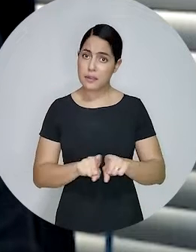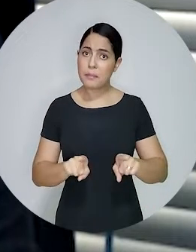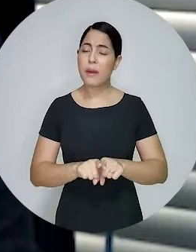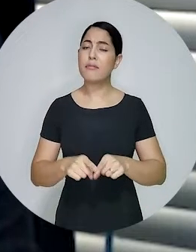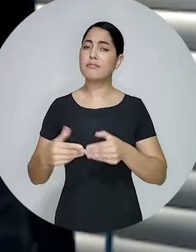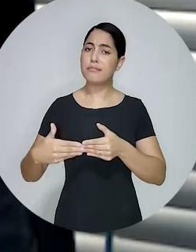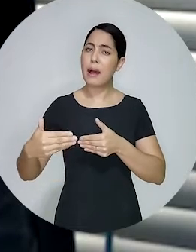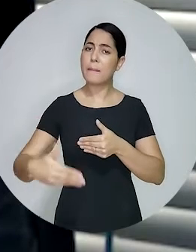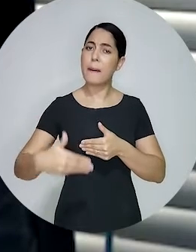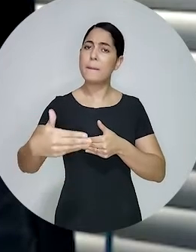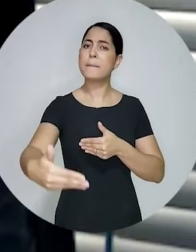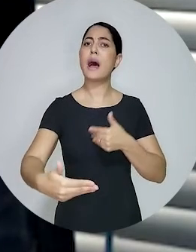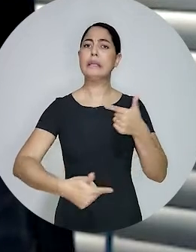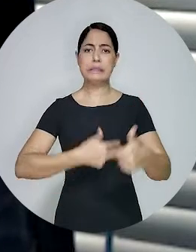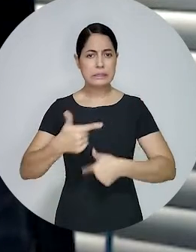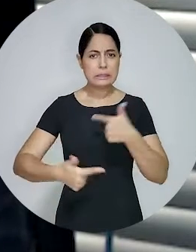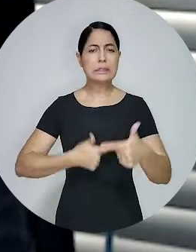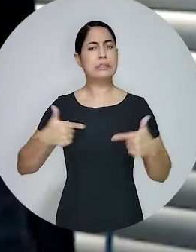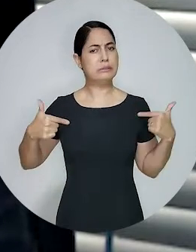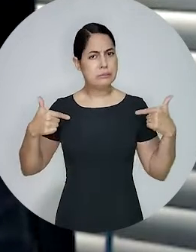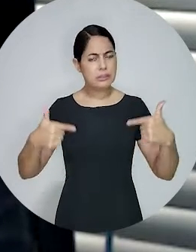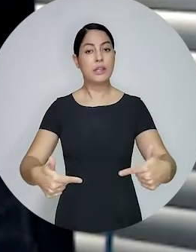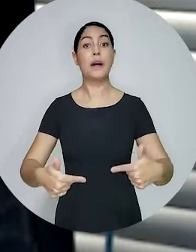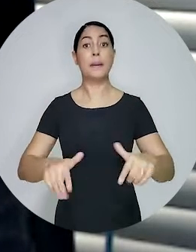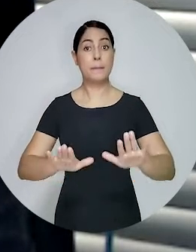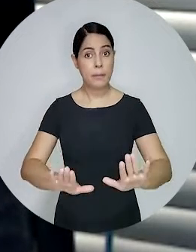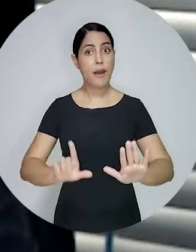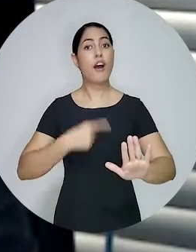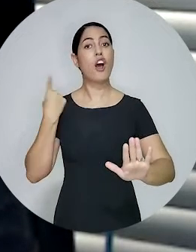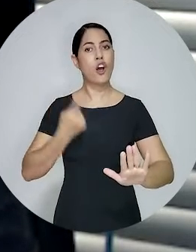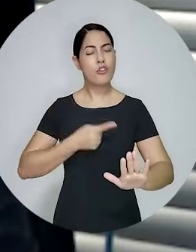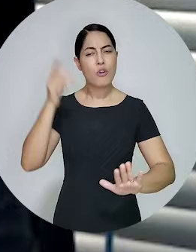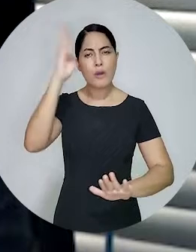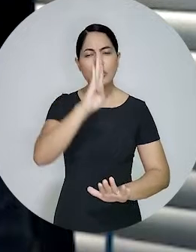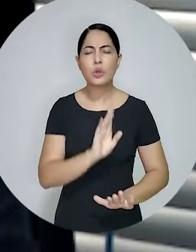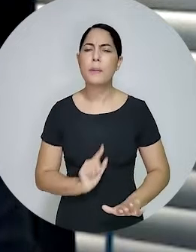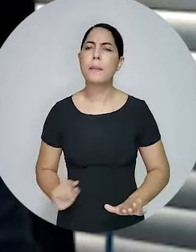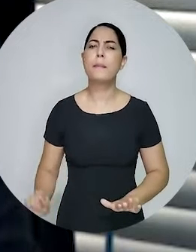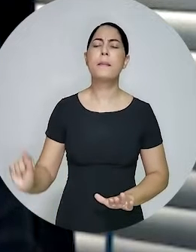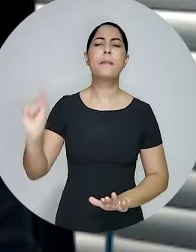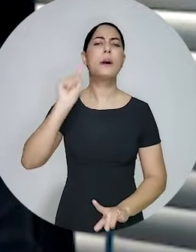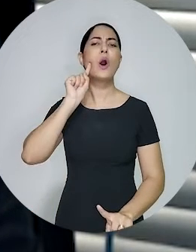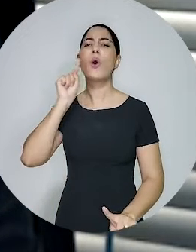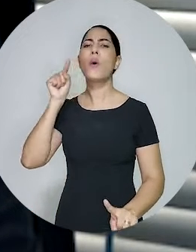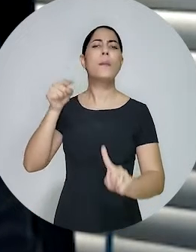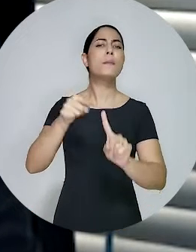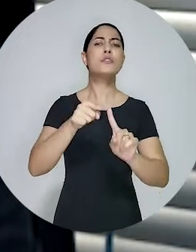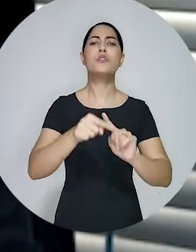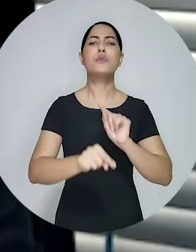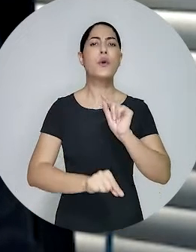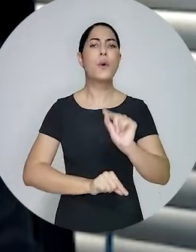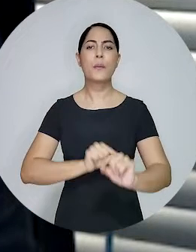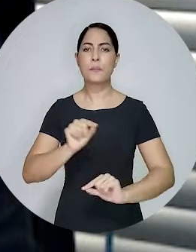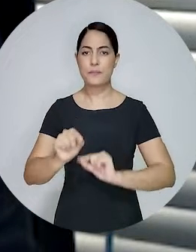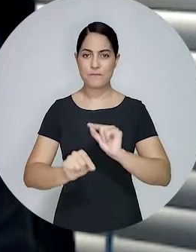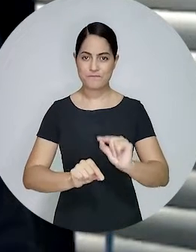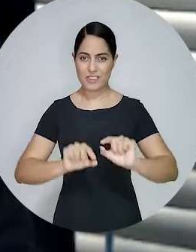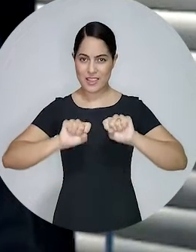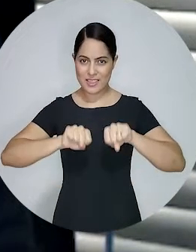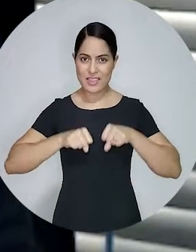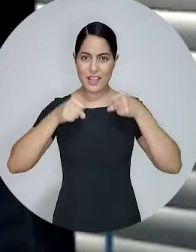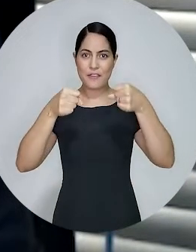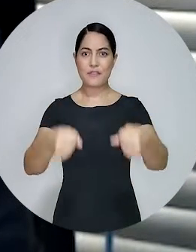de Prerrogativas. Nós teremos muitas novidades daqui para frente e com muita ação, muito trabalho, nós vamos percorrer esse país